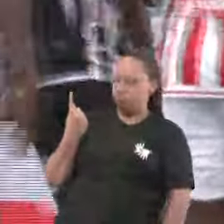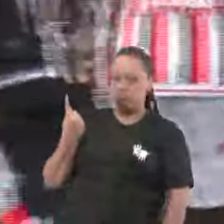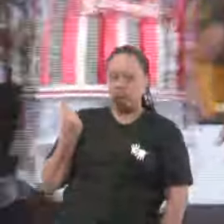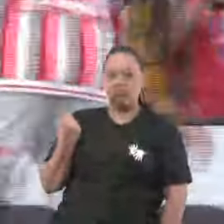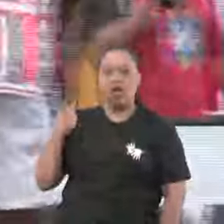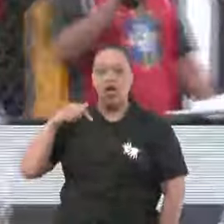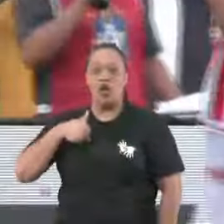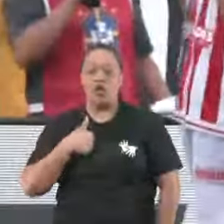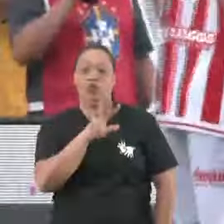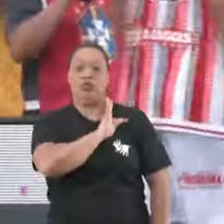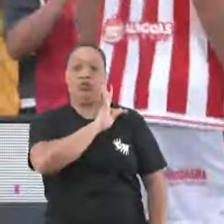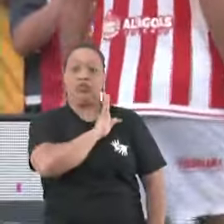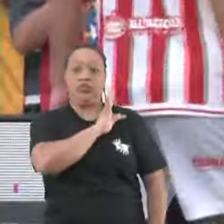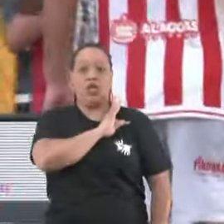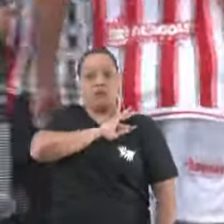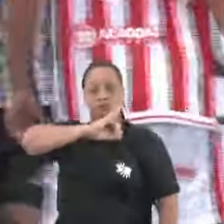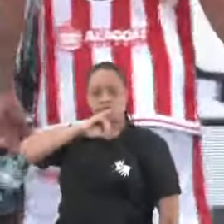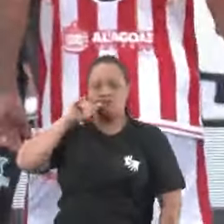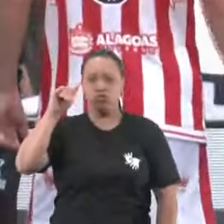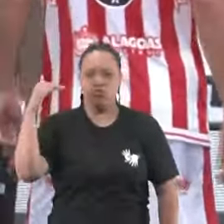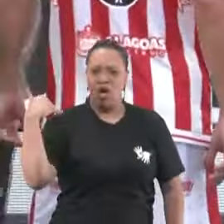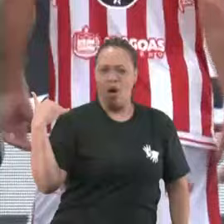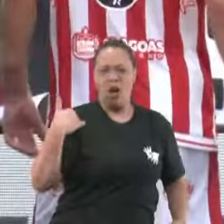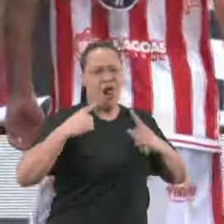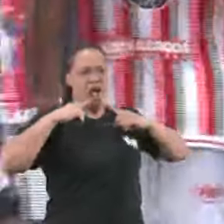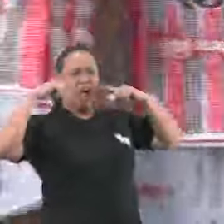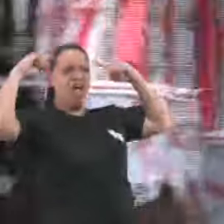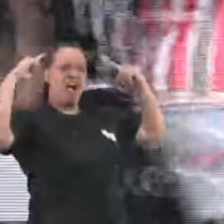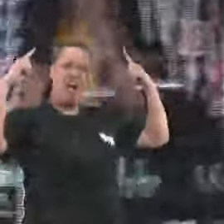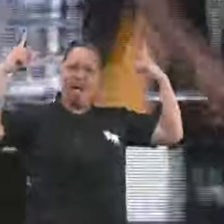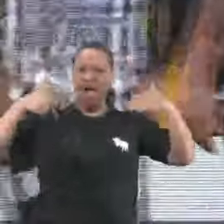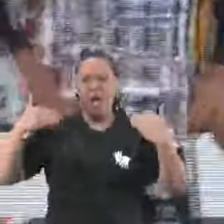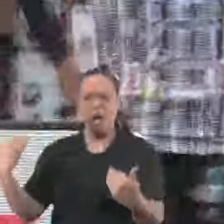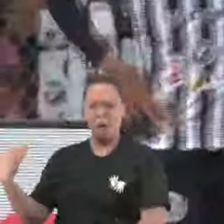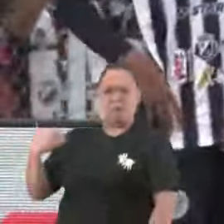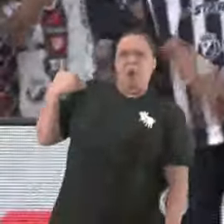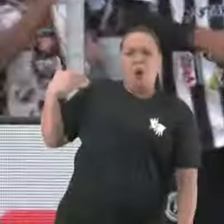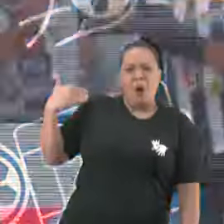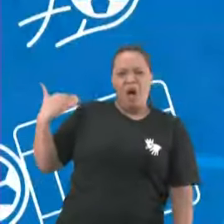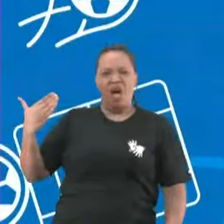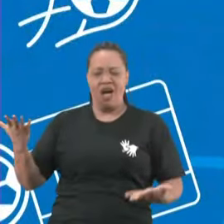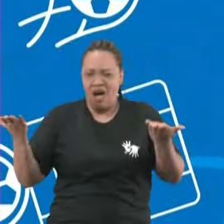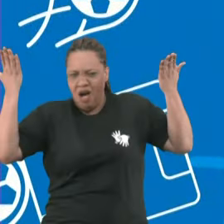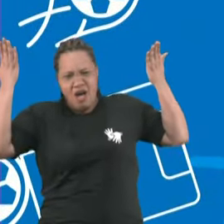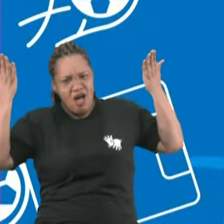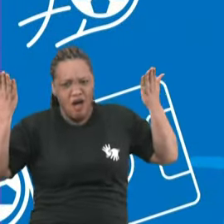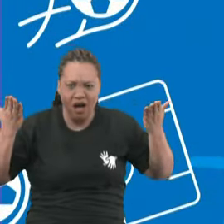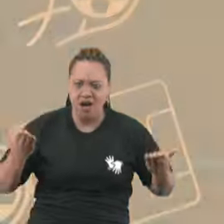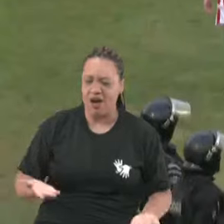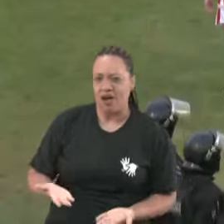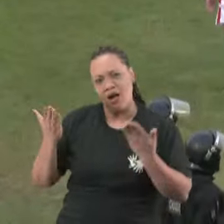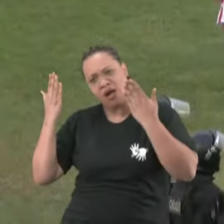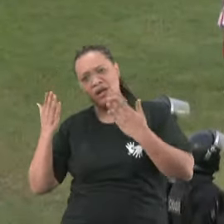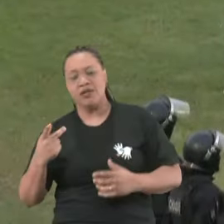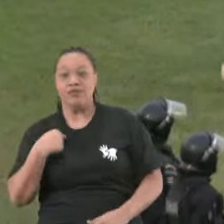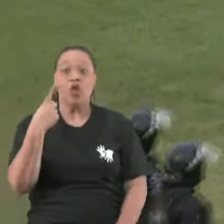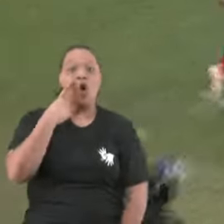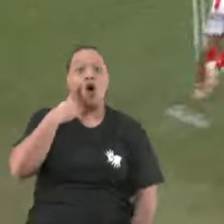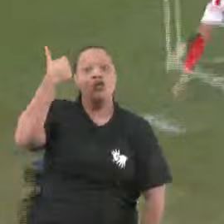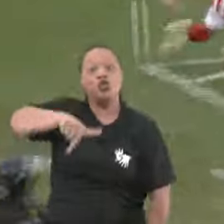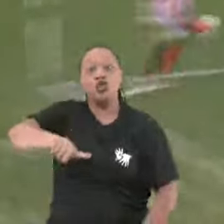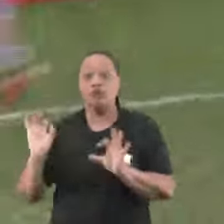Sinaliza ali o Wagner. O Bruno reclama, dizendo: mas professor, empurraram ele, professor. Mas você vai ver comigo no replay,